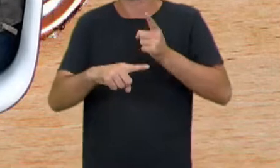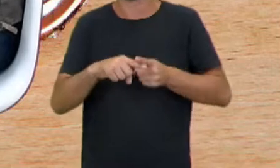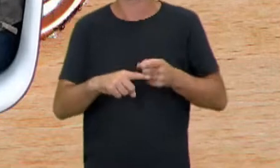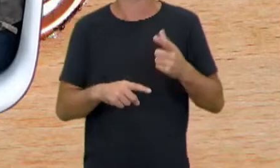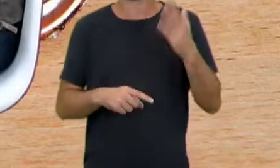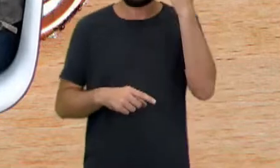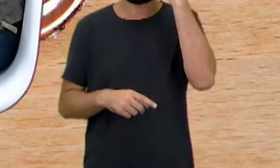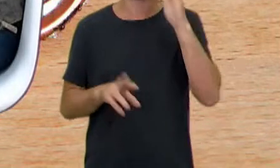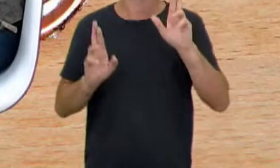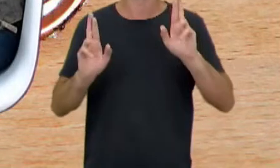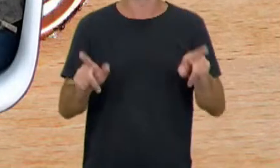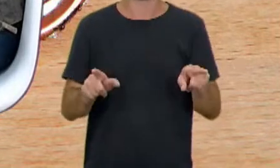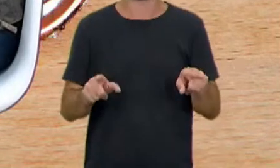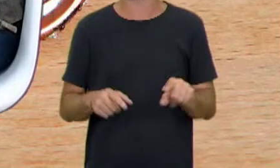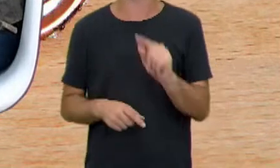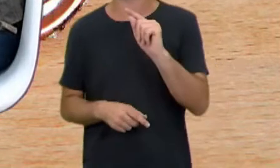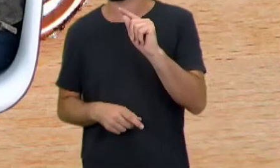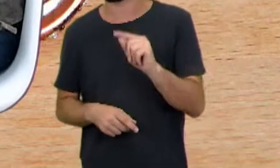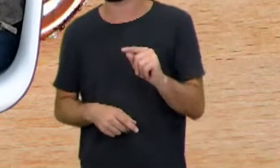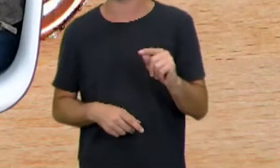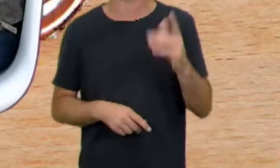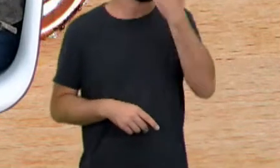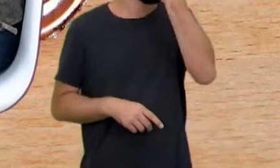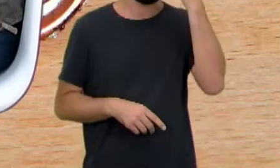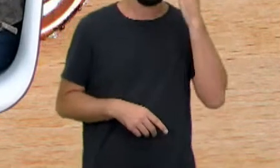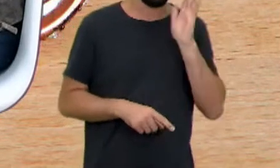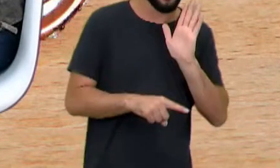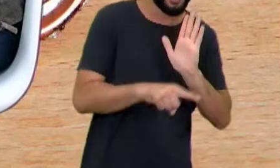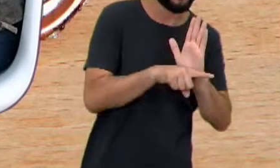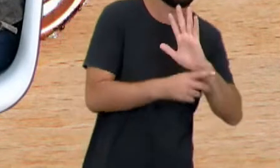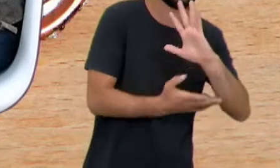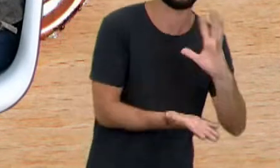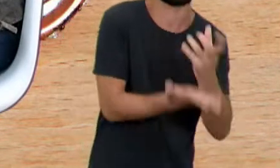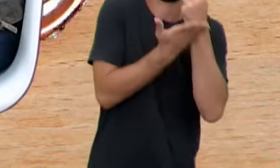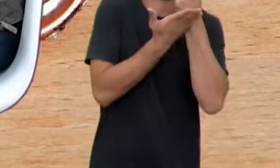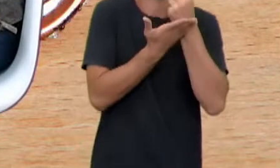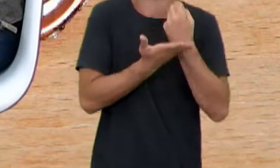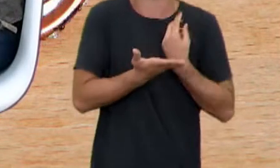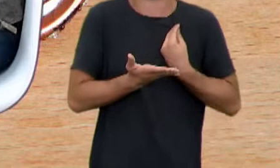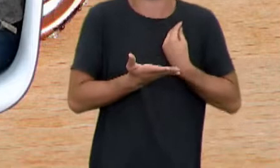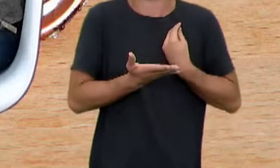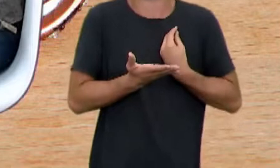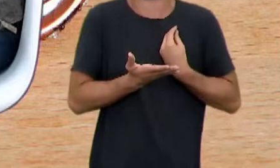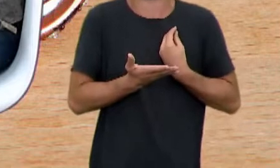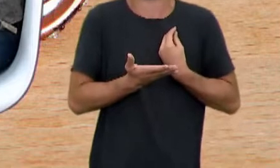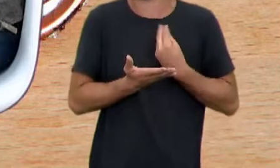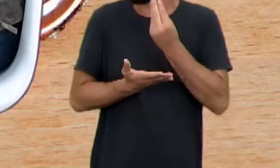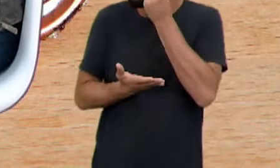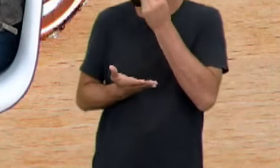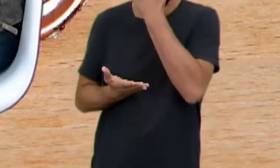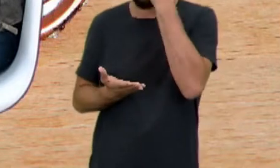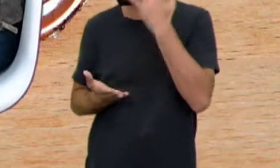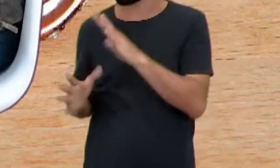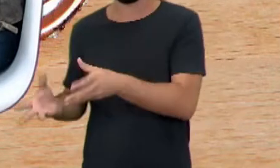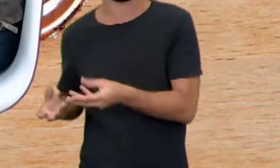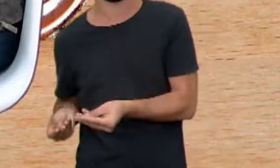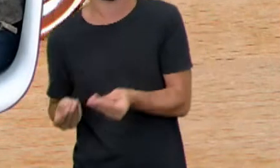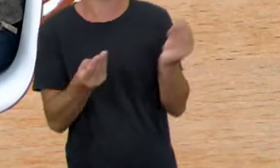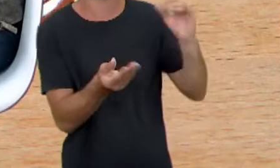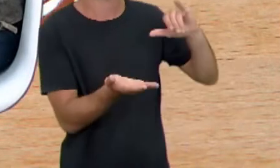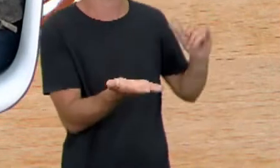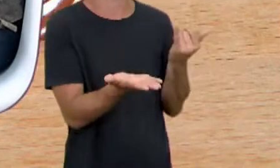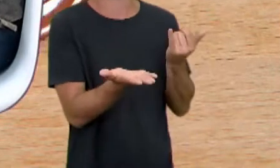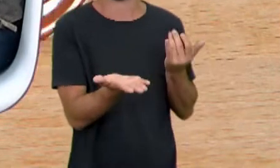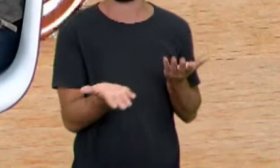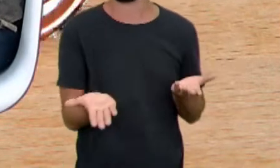muito grande, né? De quem dá a vida para salvar ou quem usa a vida dos outros para explorar, né? Então, eu gosto sempre